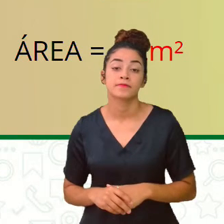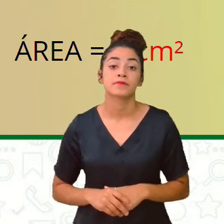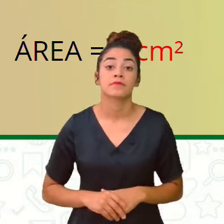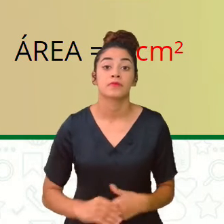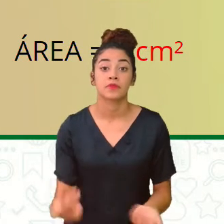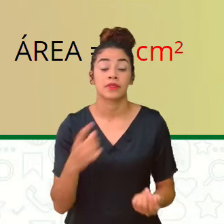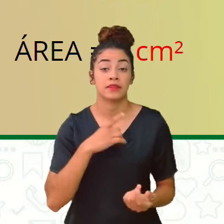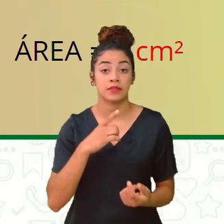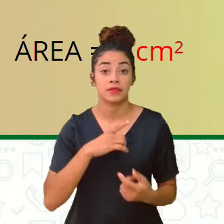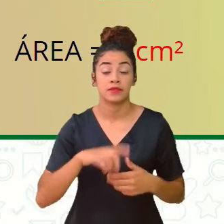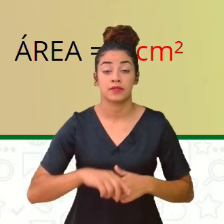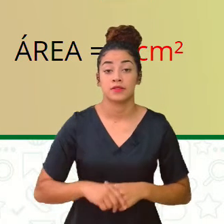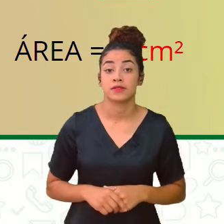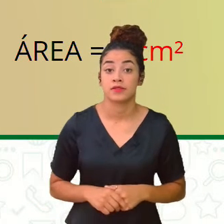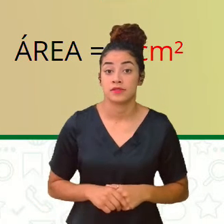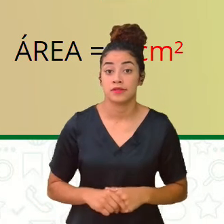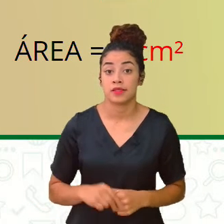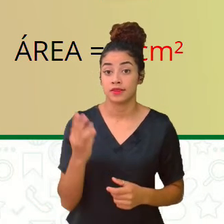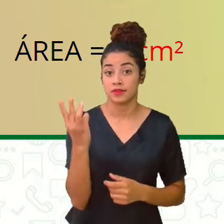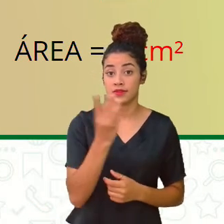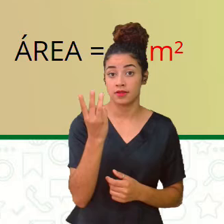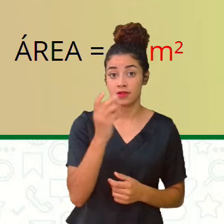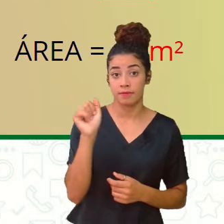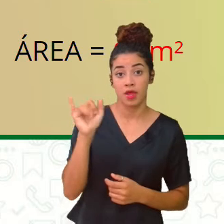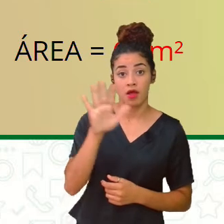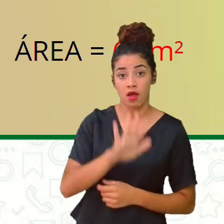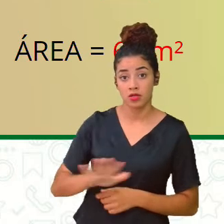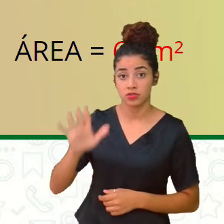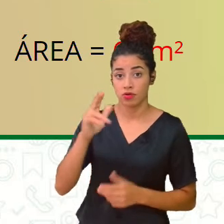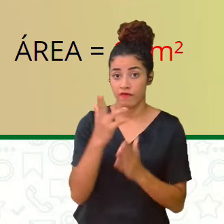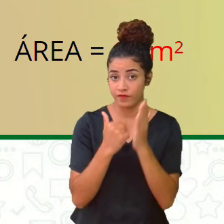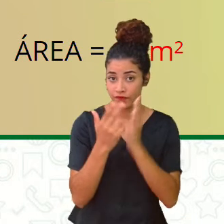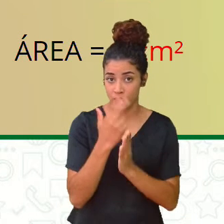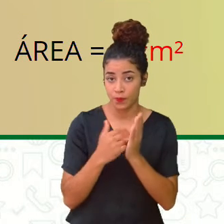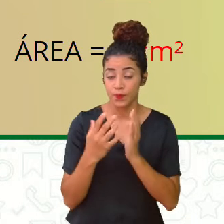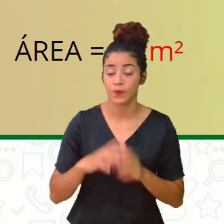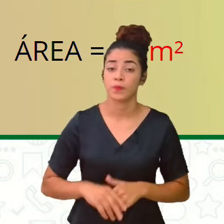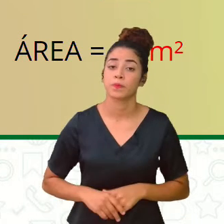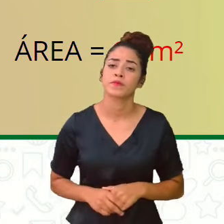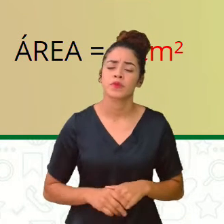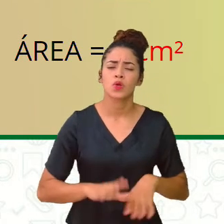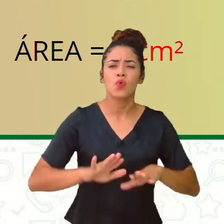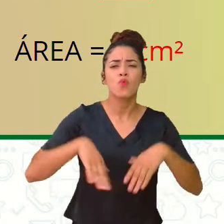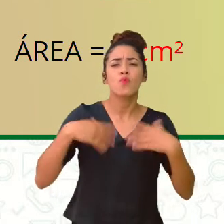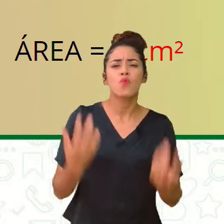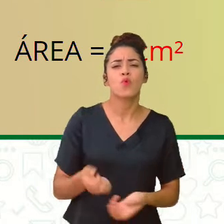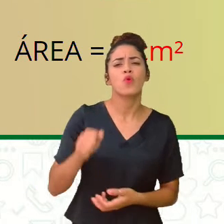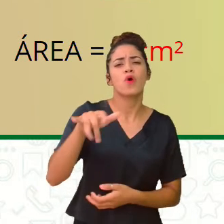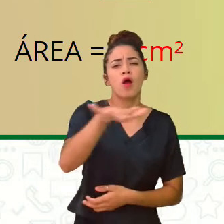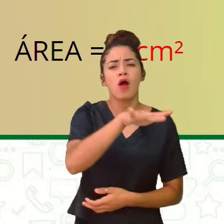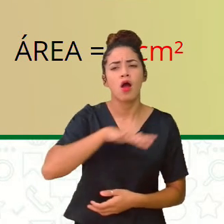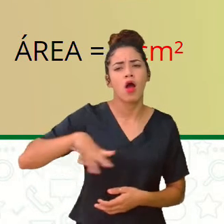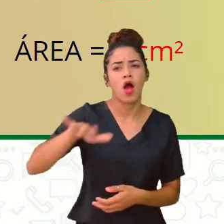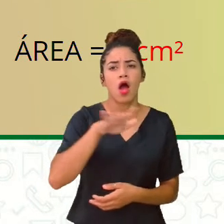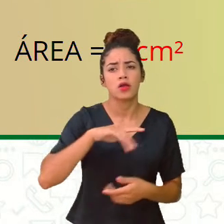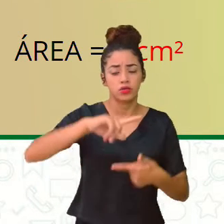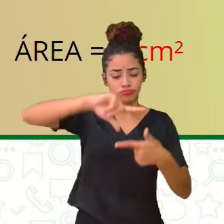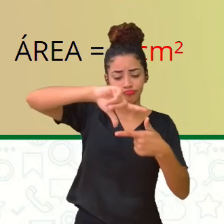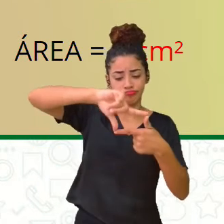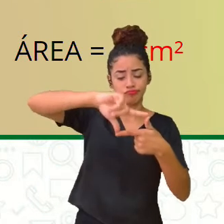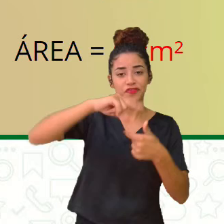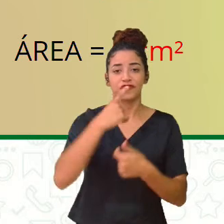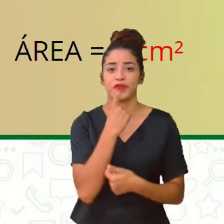Eu tenho 3 figuras aí, né? E eu pergunto para você qual a área do polígono vermelho.